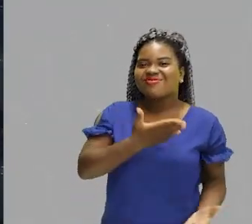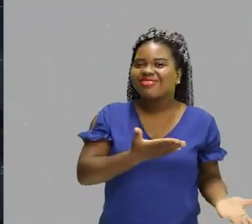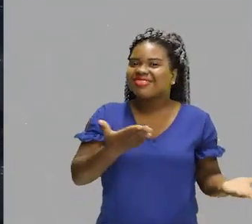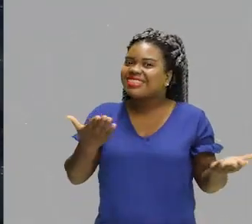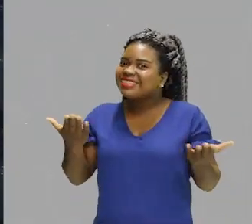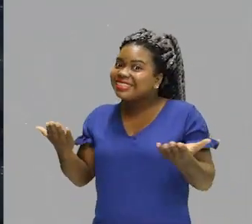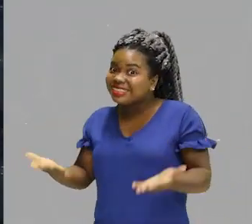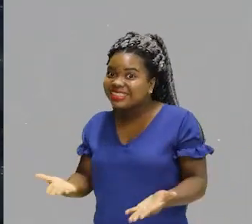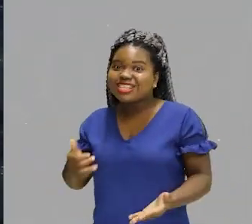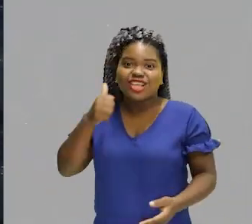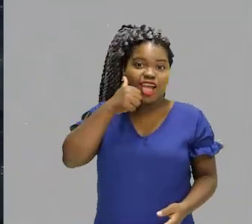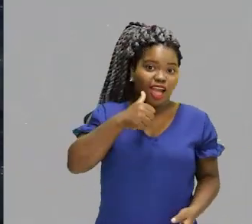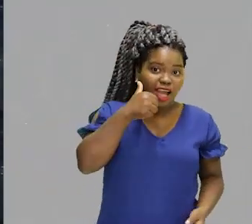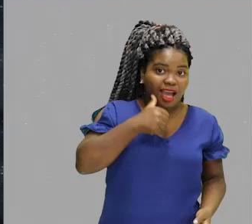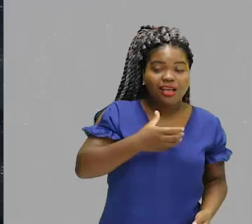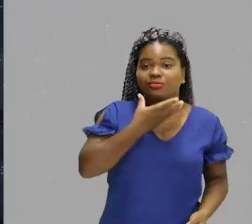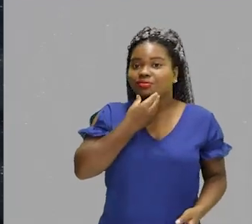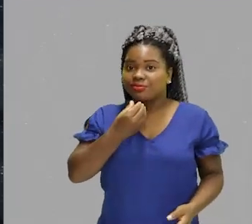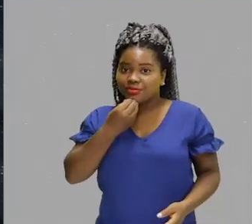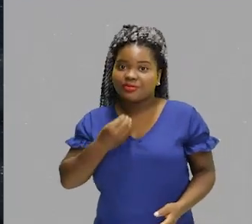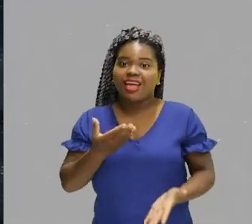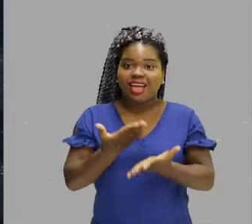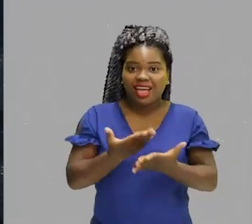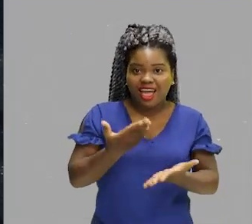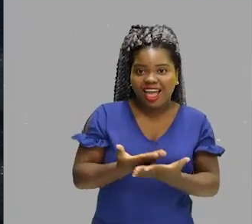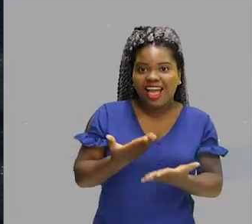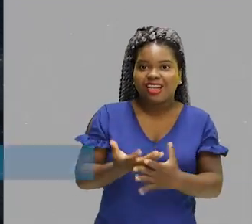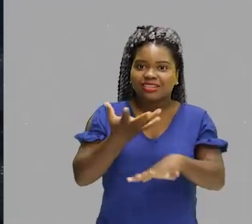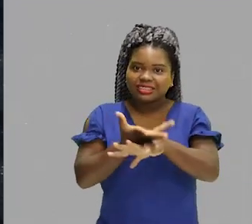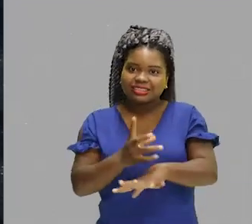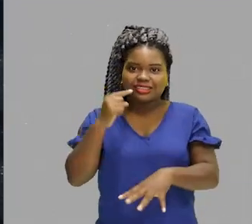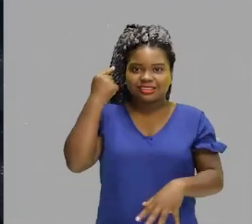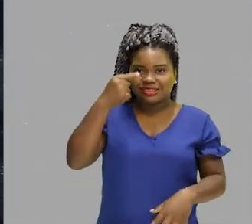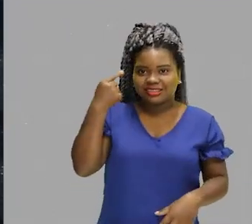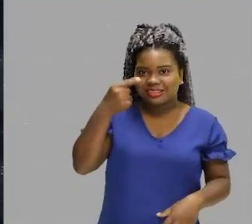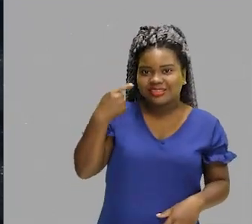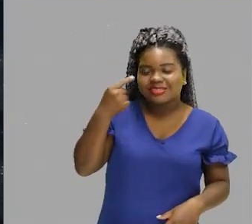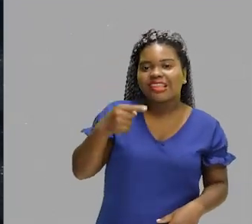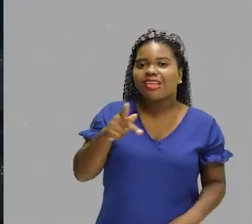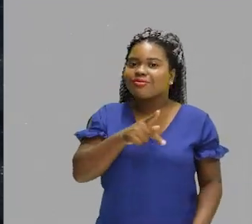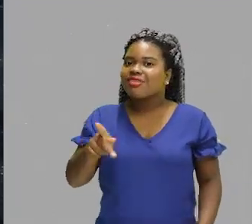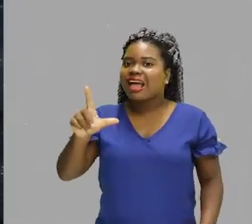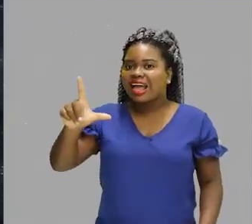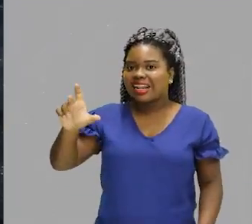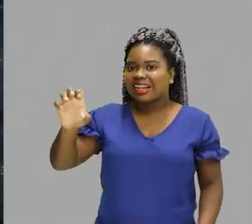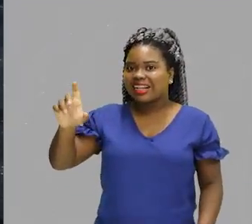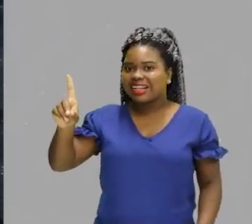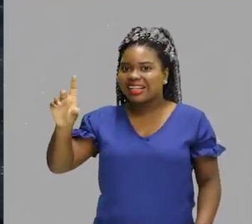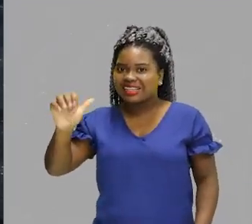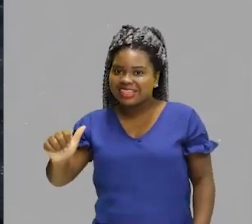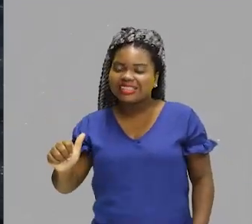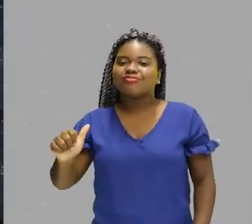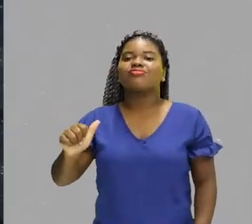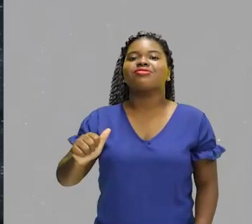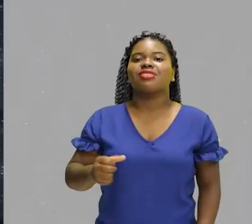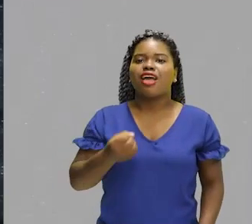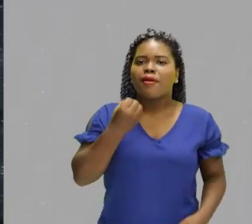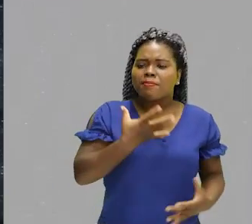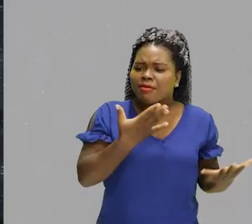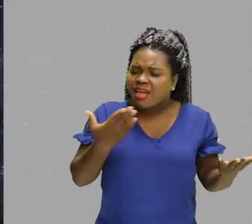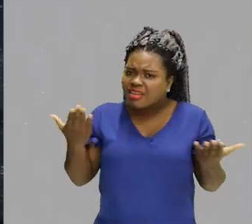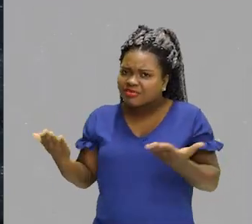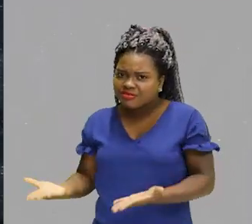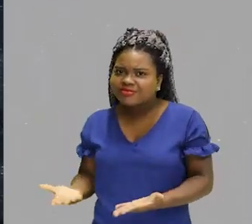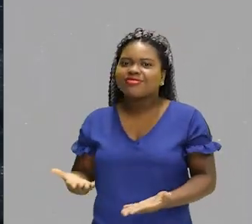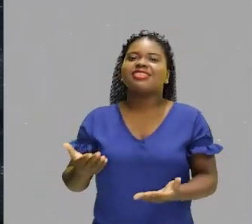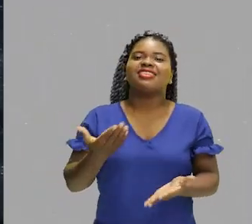Bem-vindos, chicos e chicas, à la classe de espanhol com a professora Leda Jane. Sejam bem-vindos, tá? A aula de espanhol